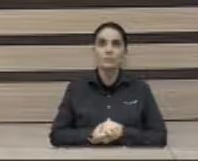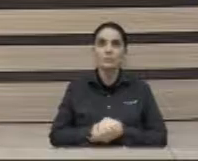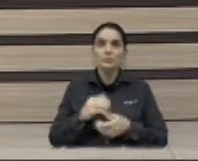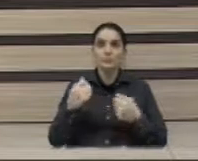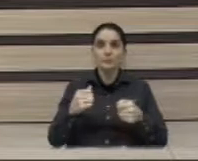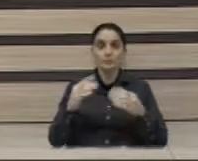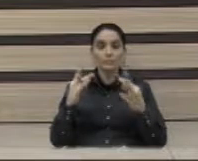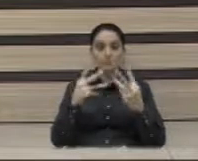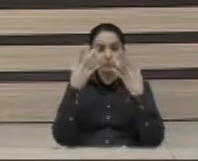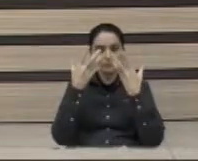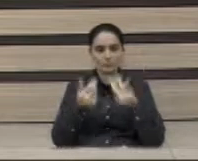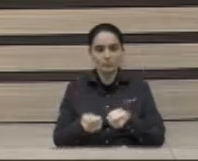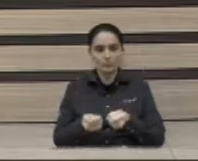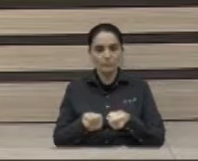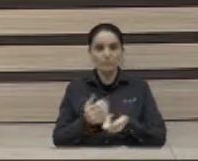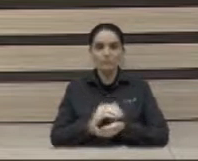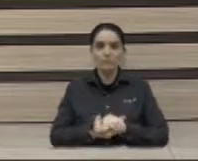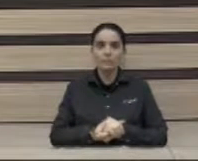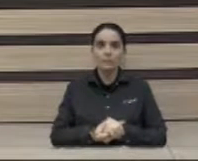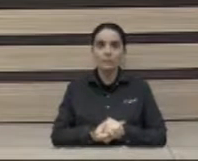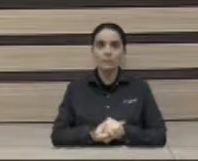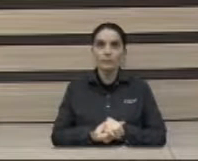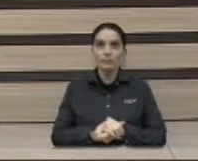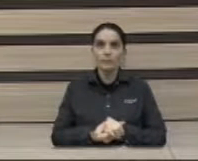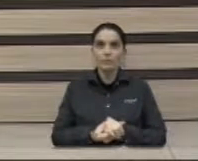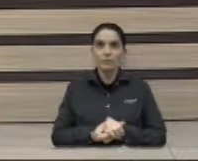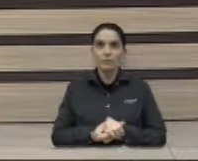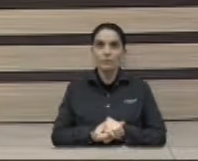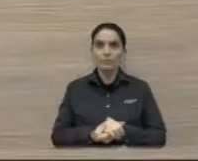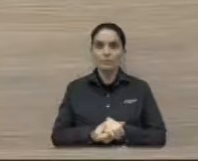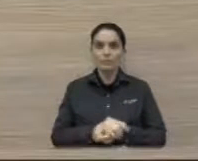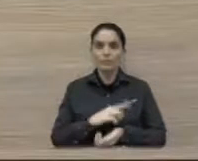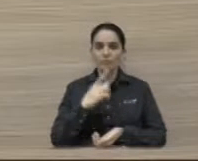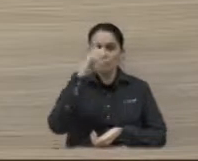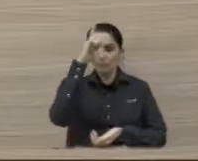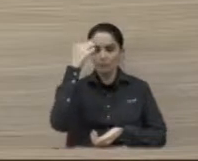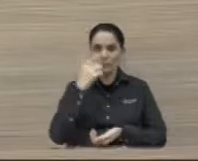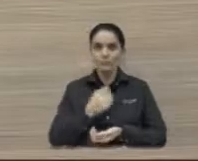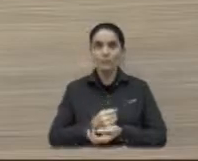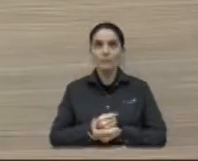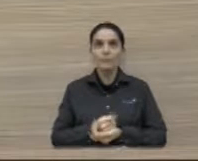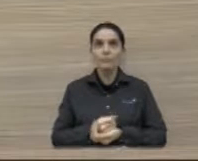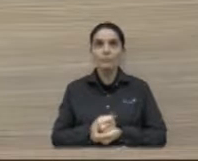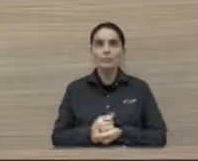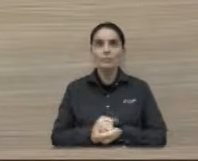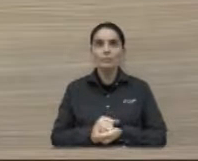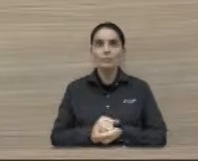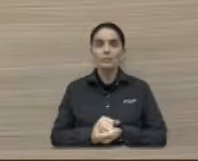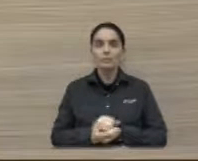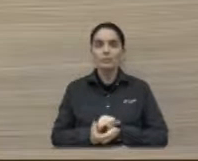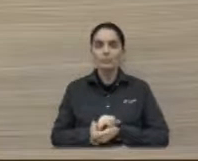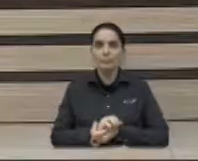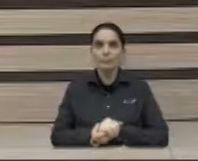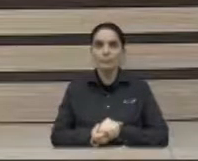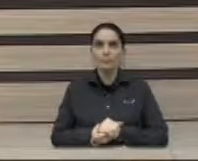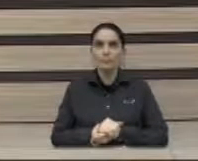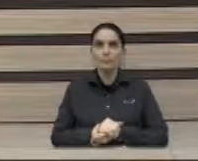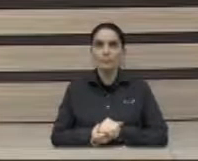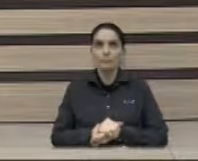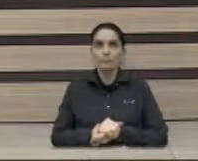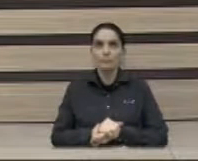de todos. Questão de ordem, presidente. Uma questão de ordem do vereador Luizinho. Um minutinho de interrupção do...